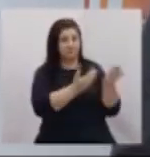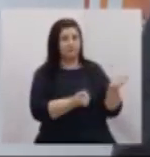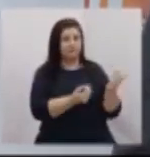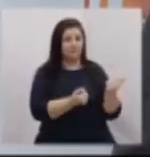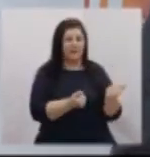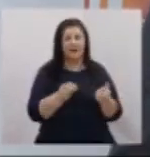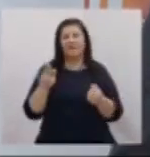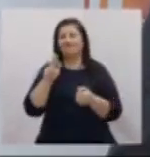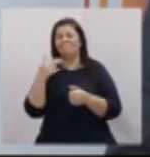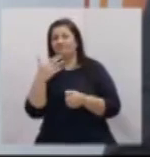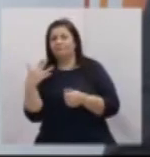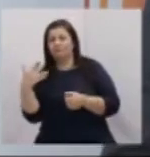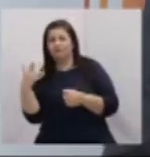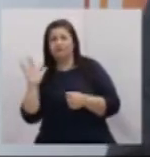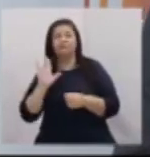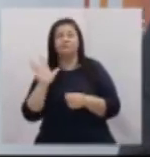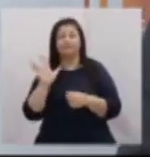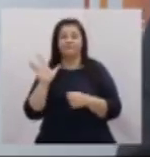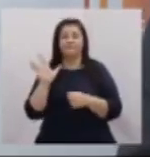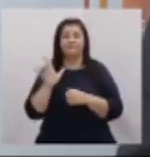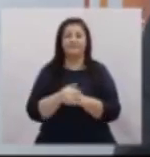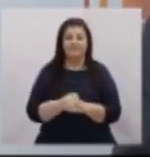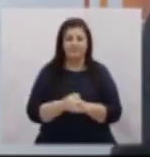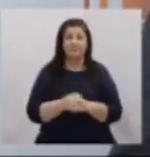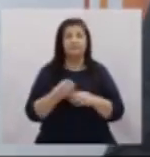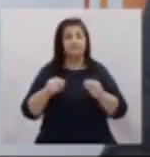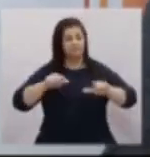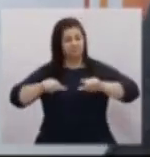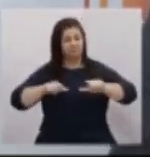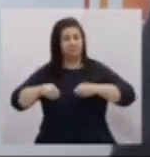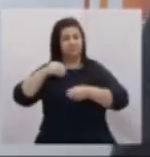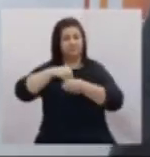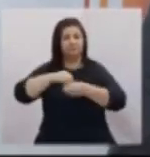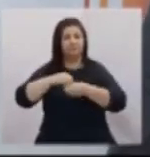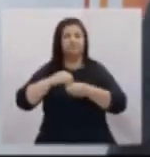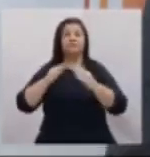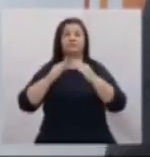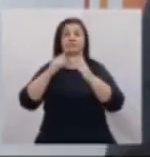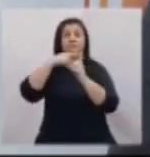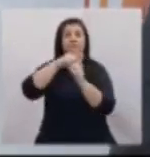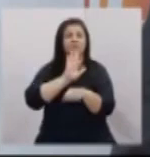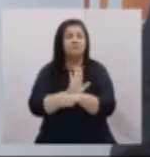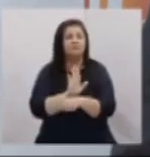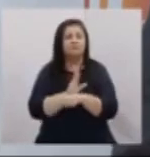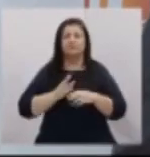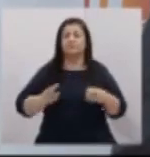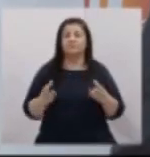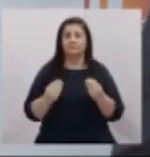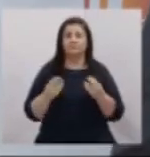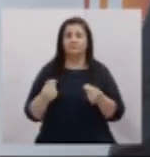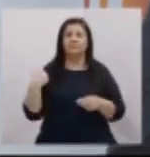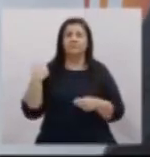nas drogas, né? Faz várias atividades na igreja que tem contribuído e muito na